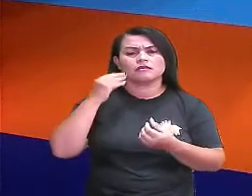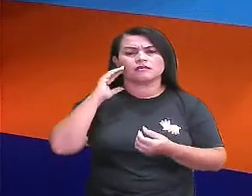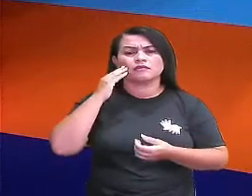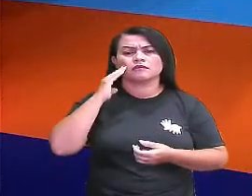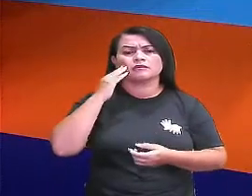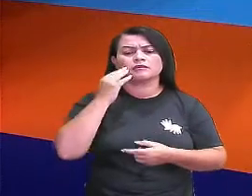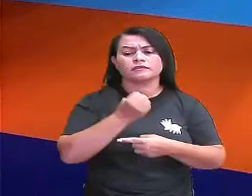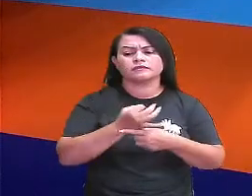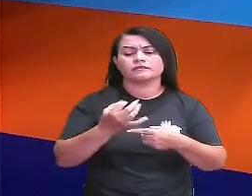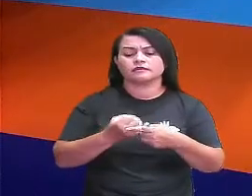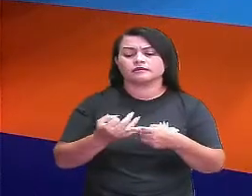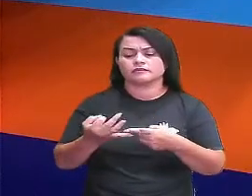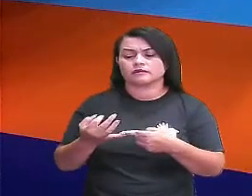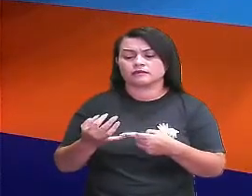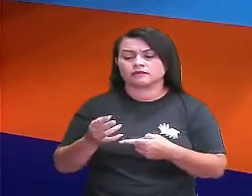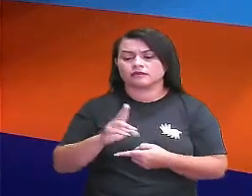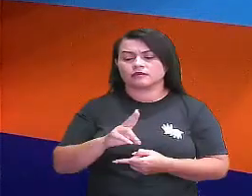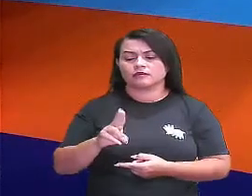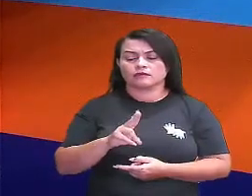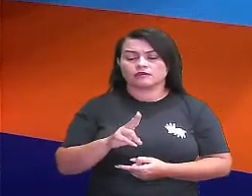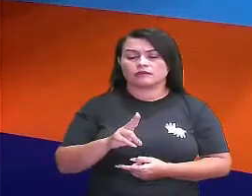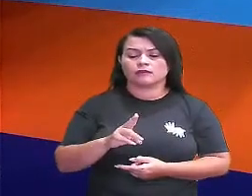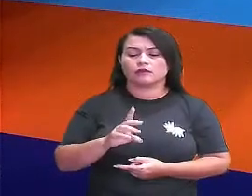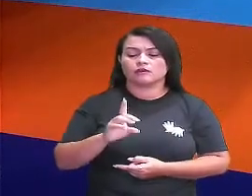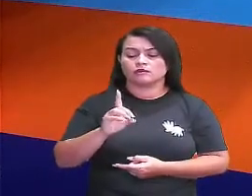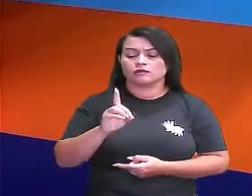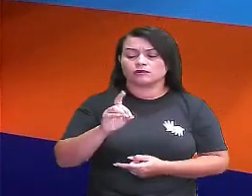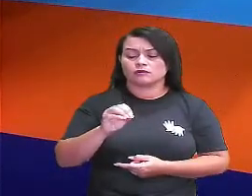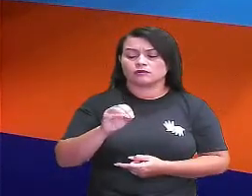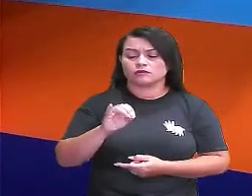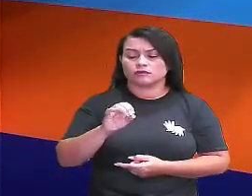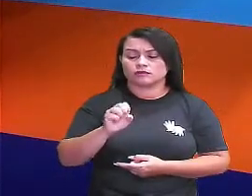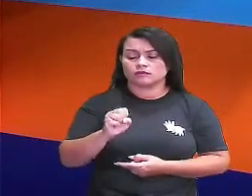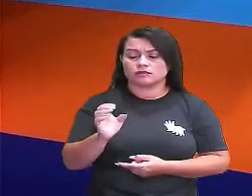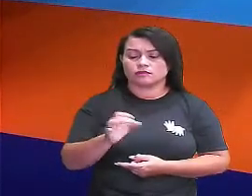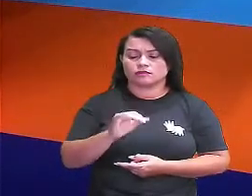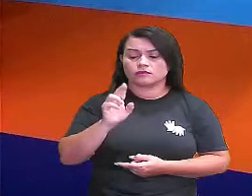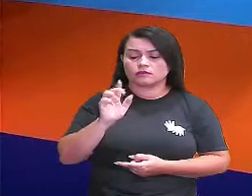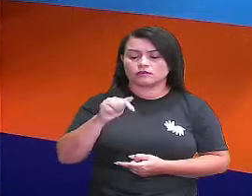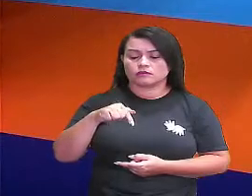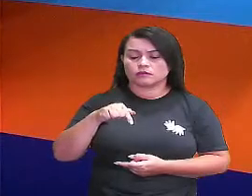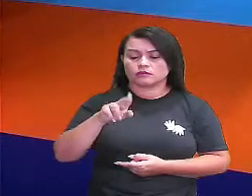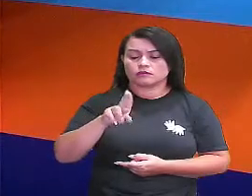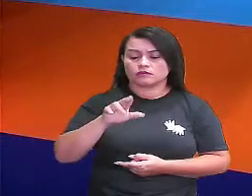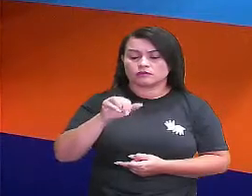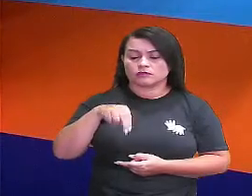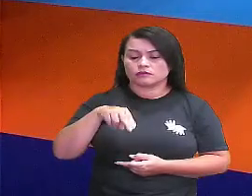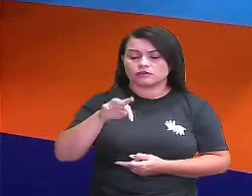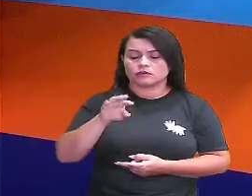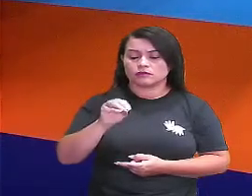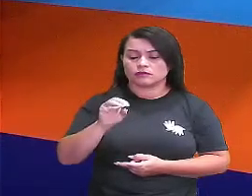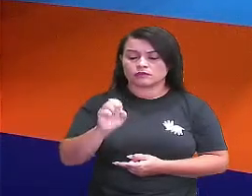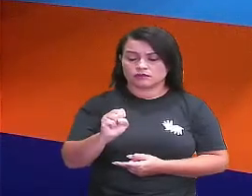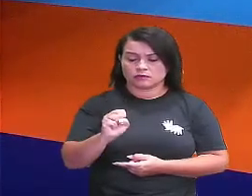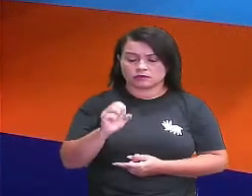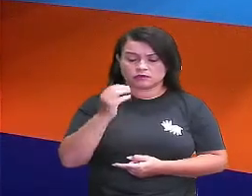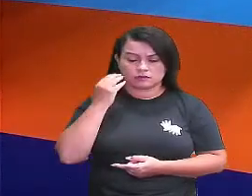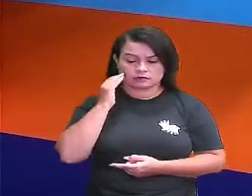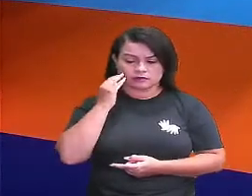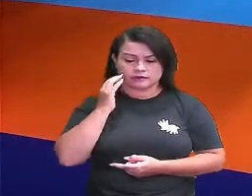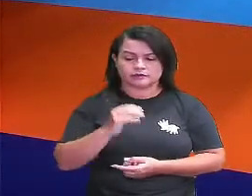fração? Eu chamo ela, né? Eu digo que ela é uma fração 2/5, tá bom? É assim que a gente lê essa